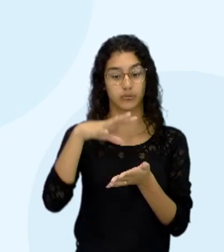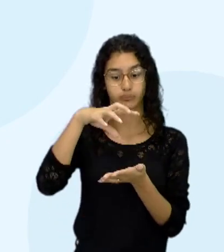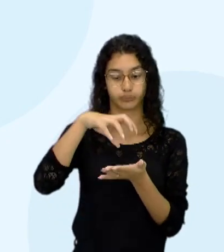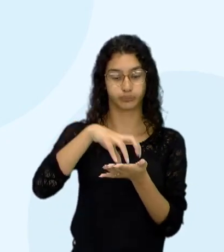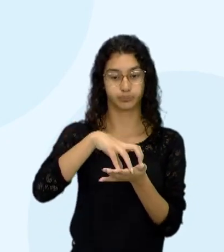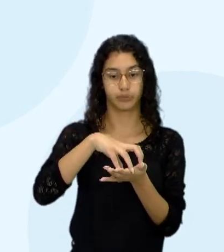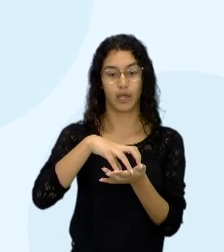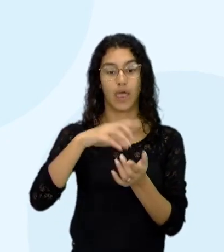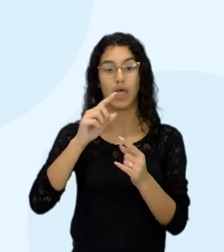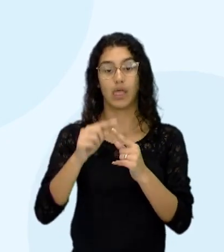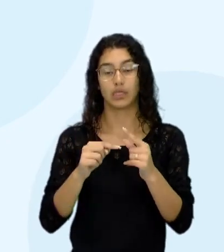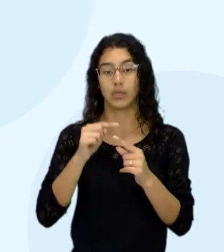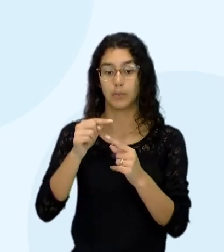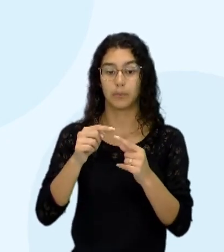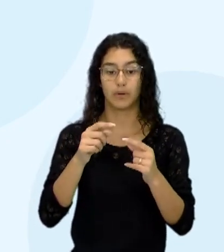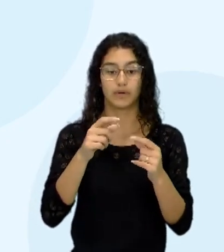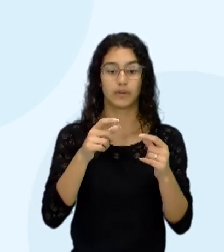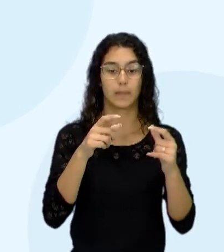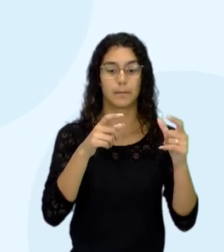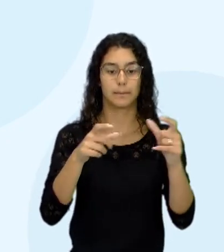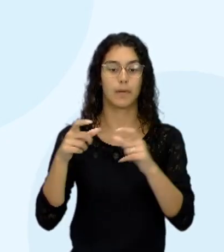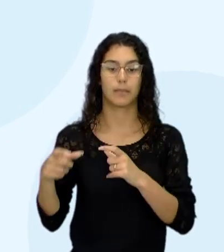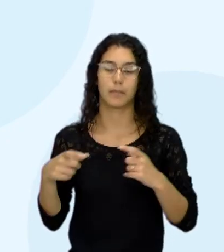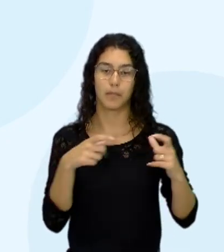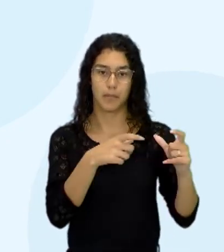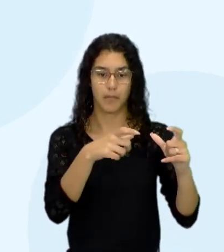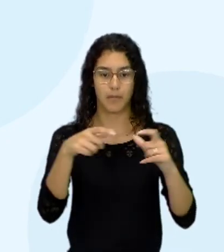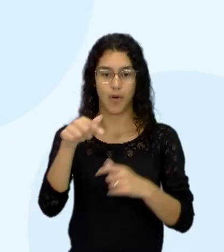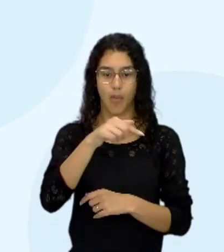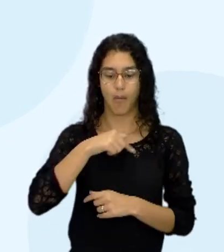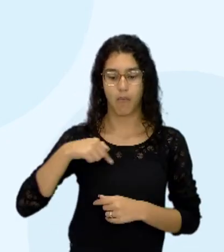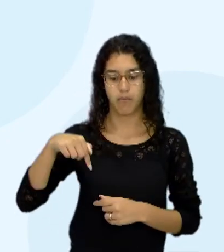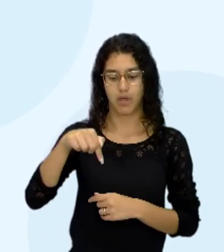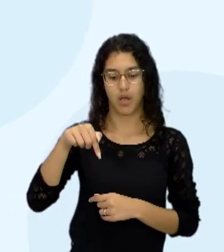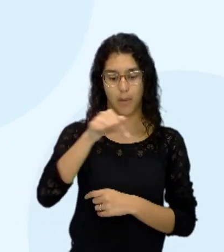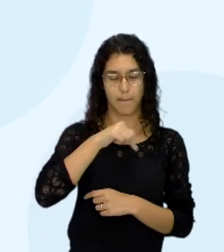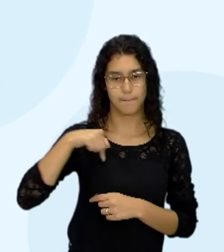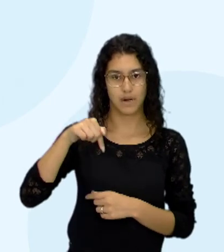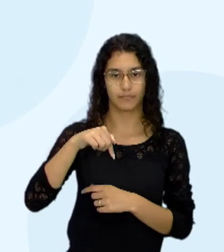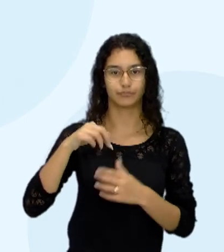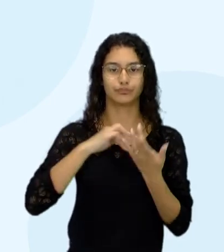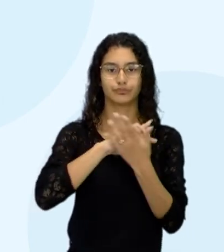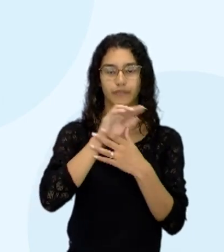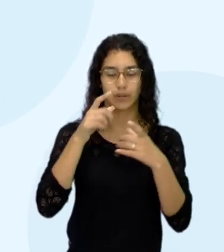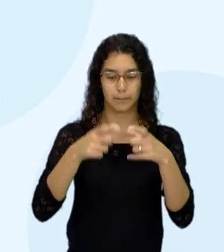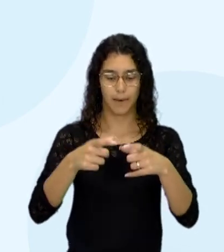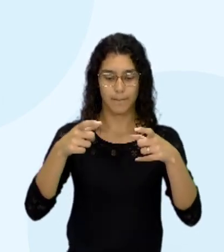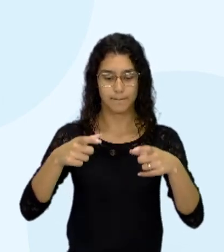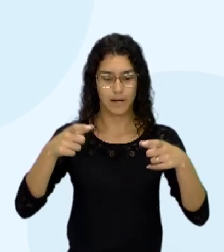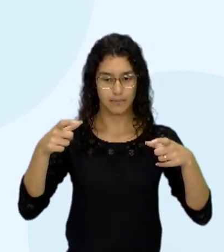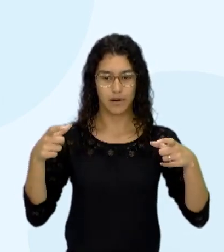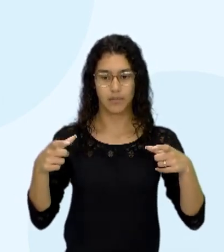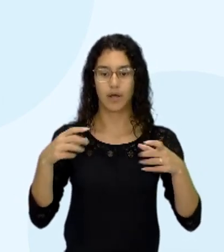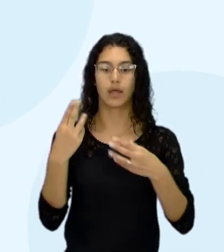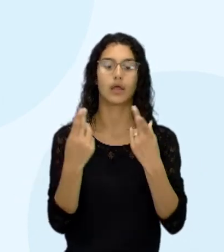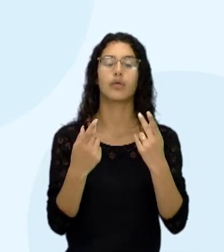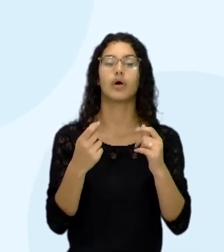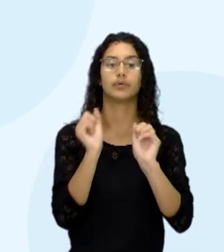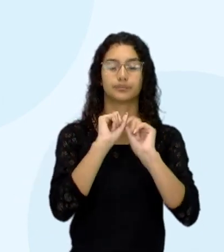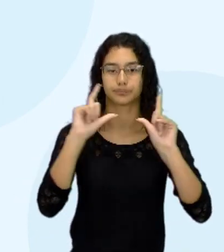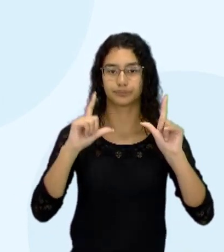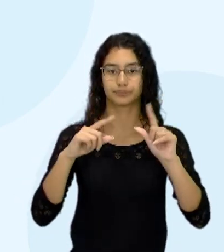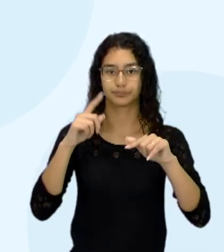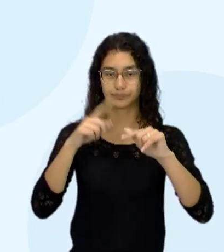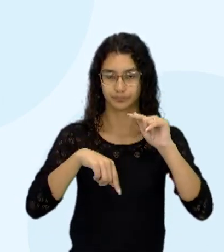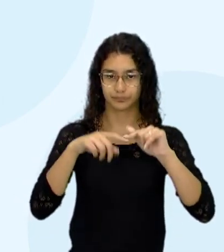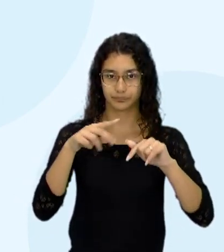e depois rodas periféricas que vão cercando essa roda centralizada. A roda centralizada, que aí como está no